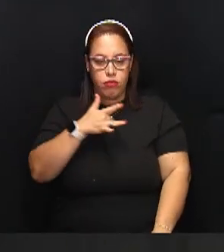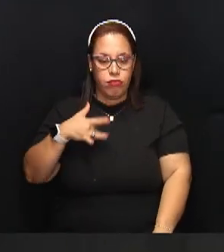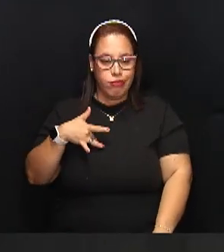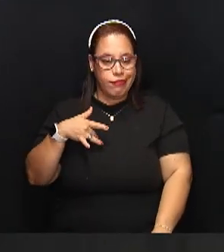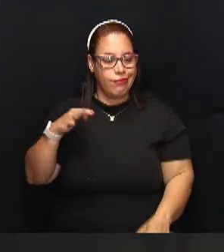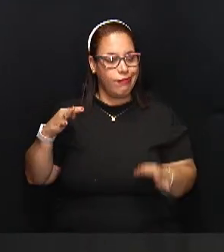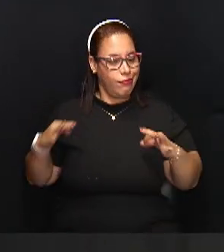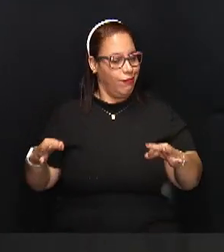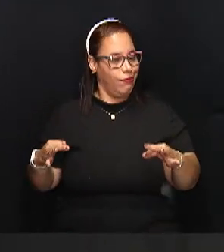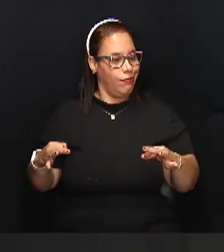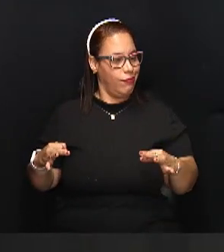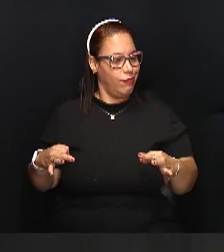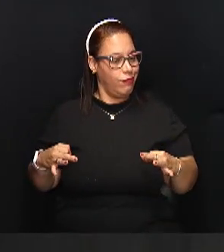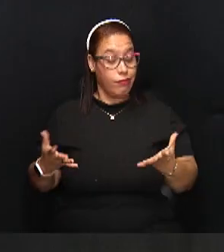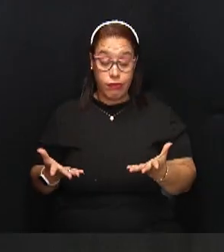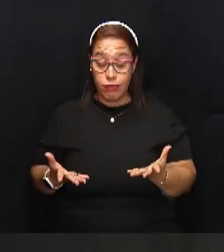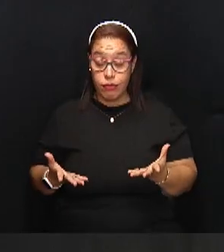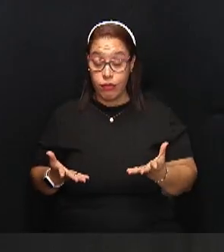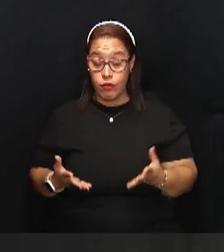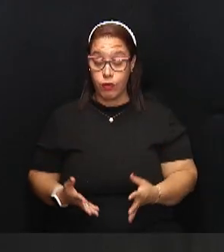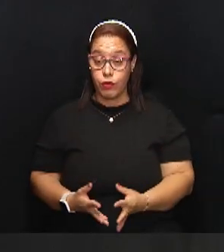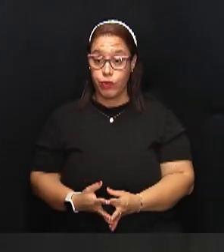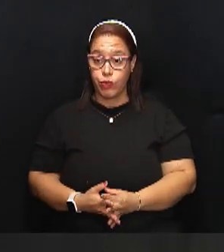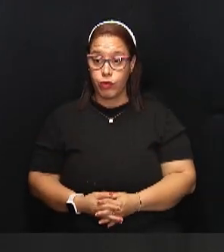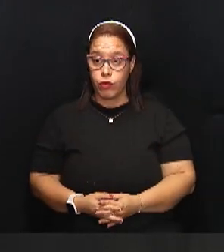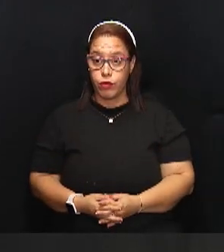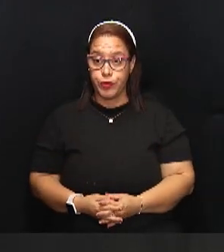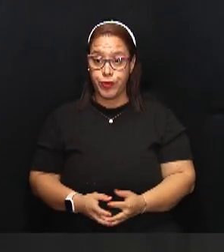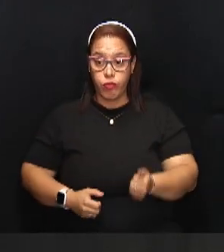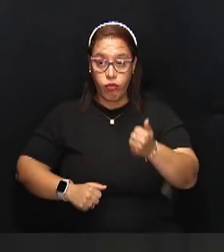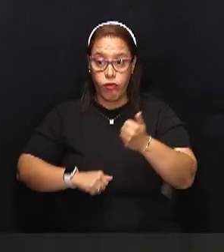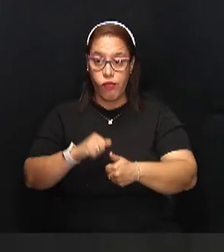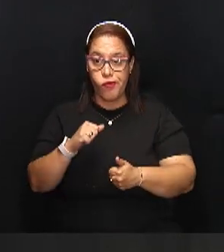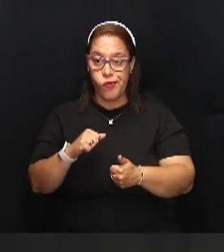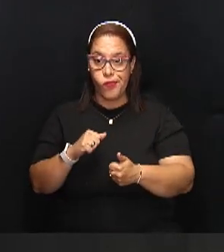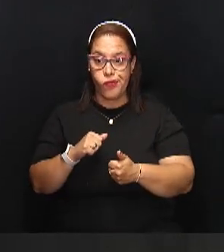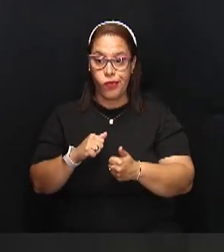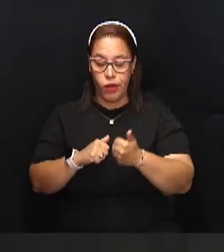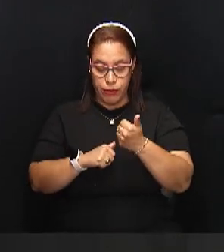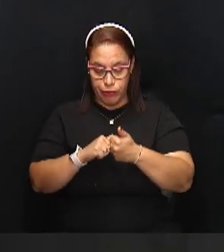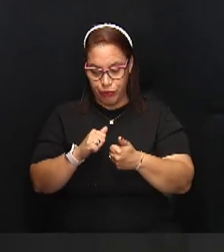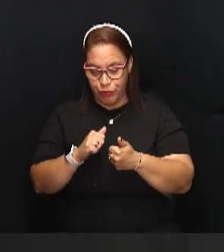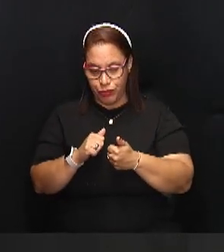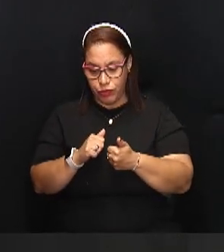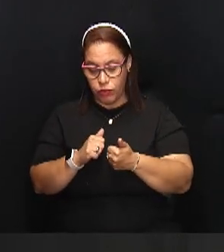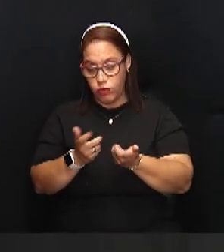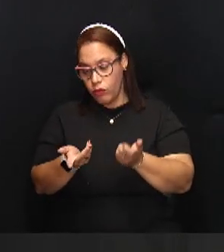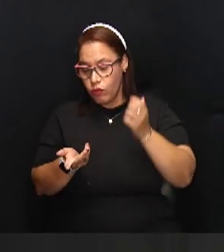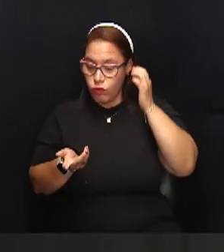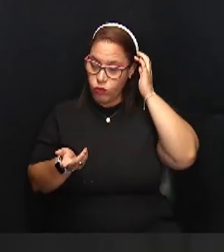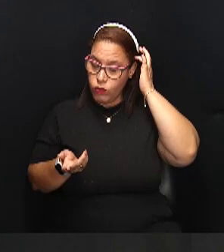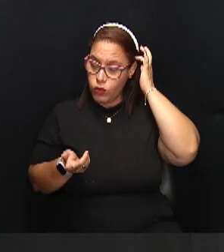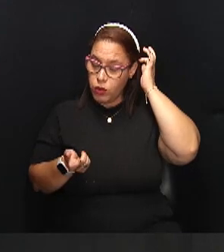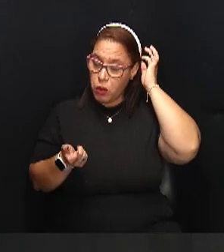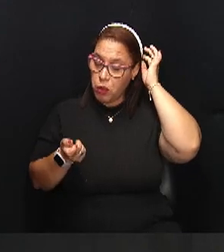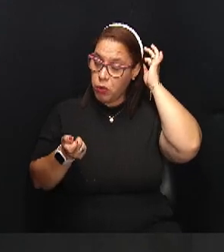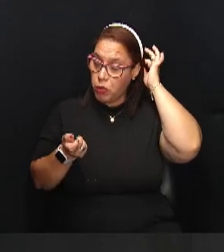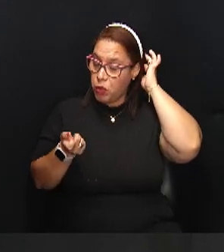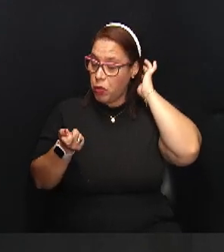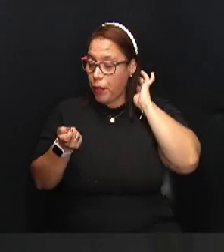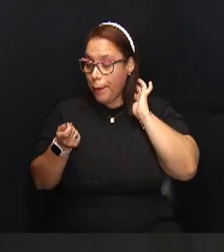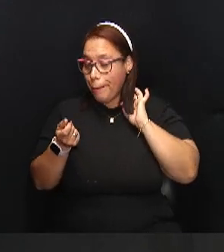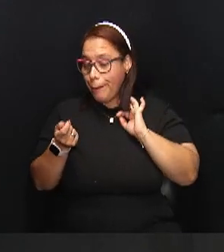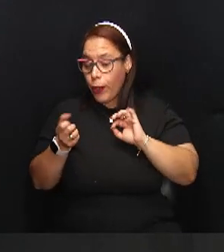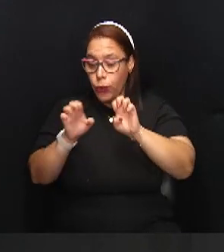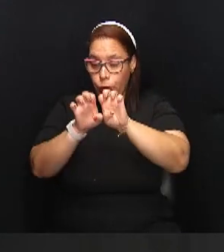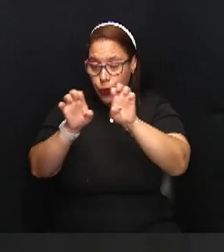sã. E a atividade esportiva, ela muitas vezes demanda de pouca